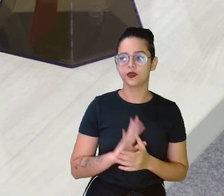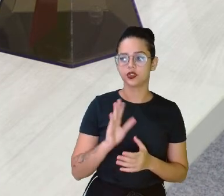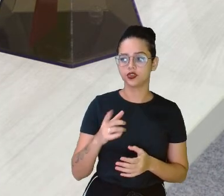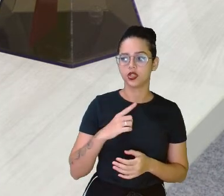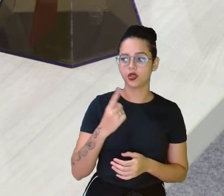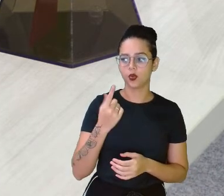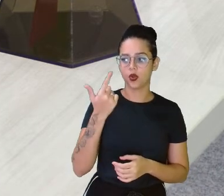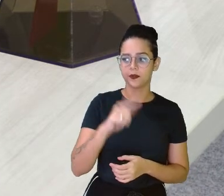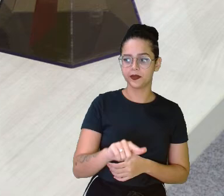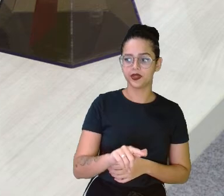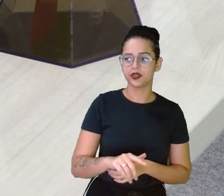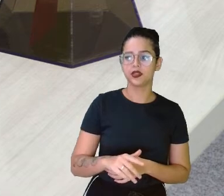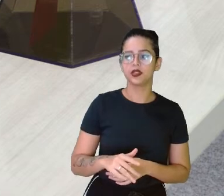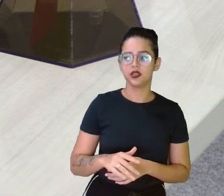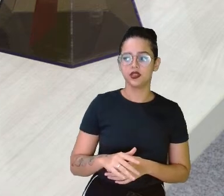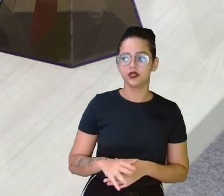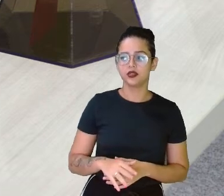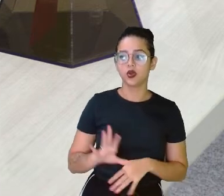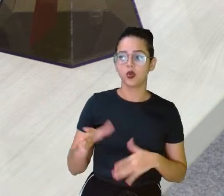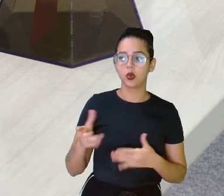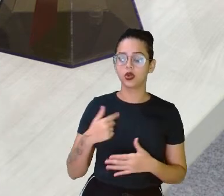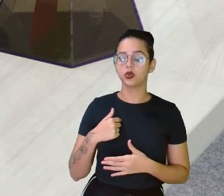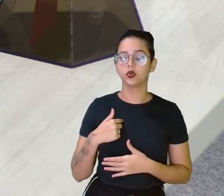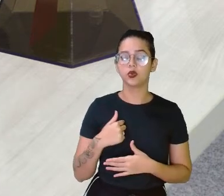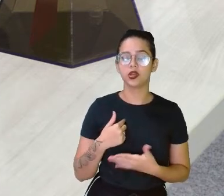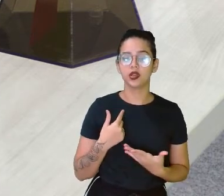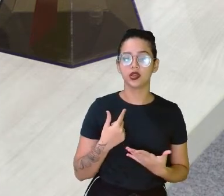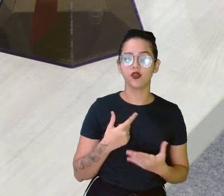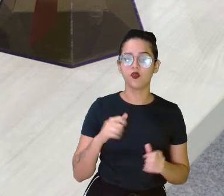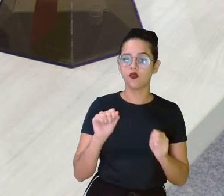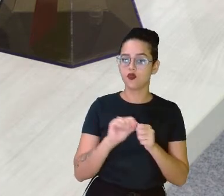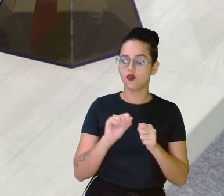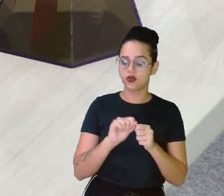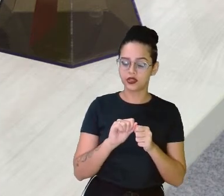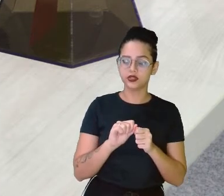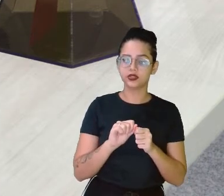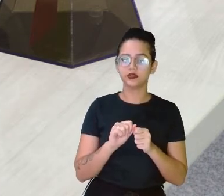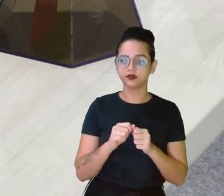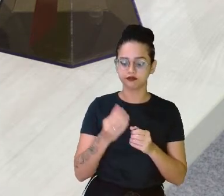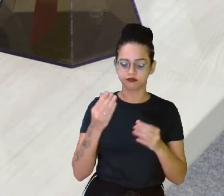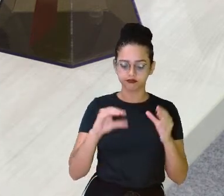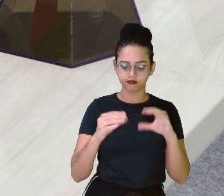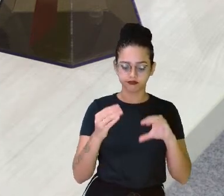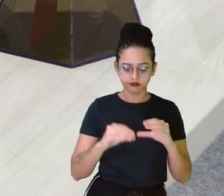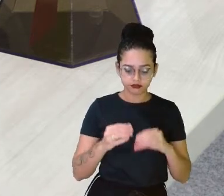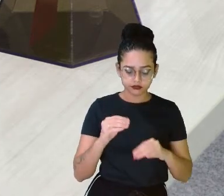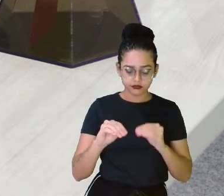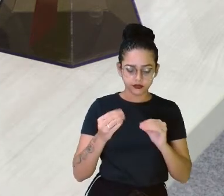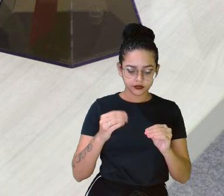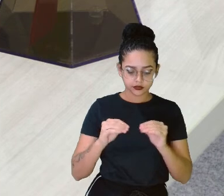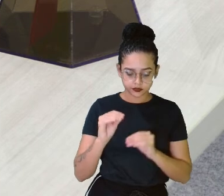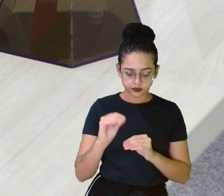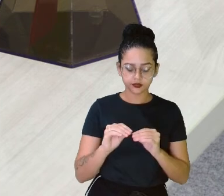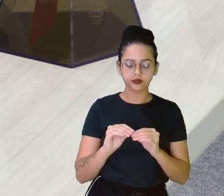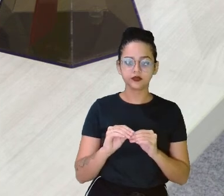uma repetida. Quando eu monto os meus